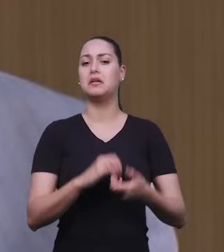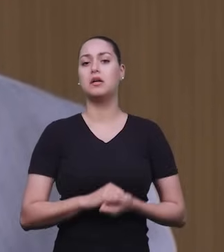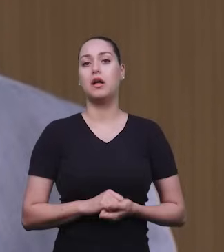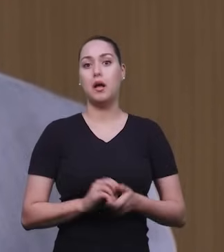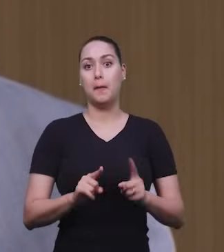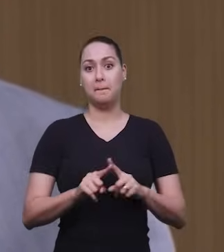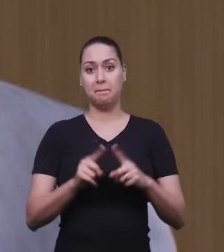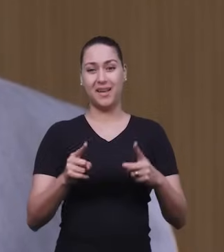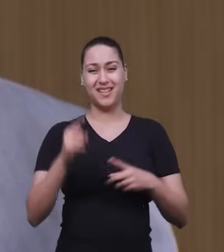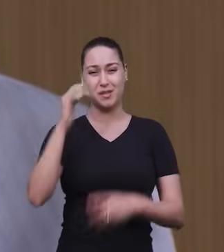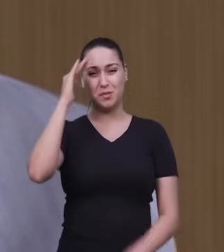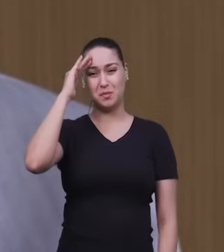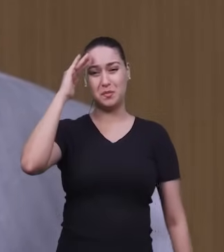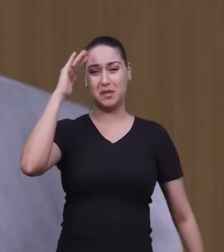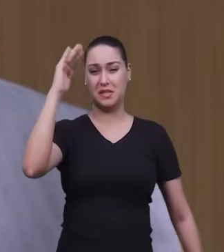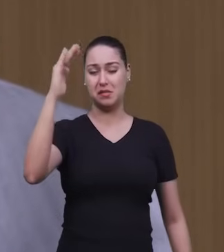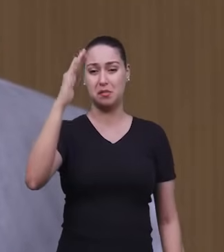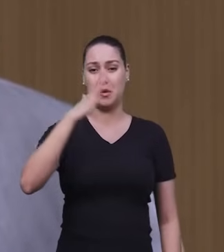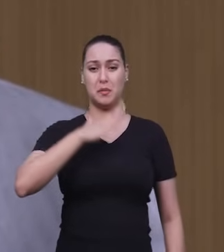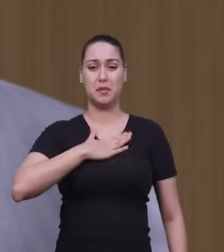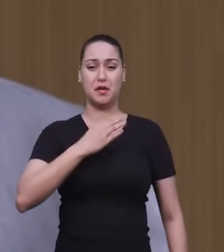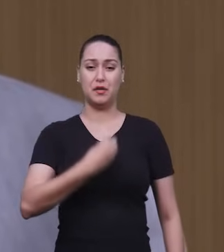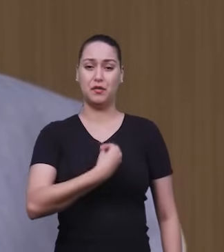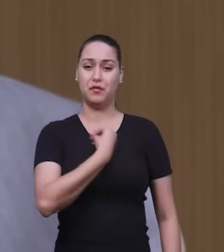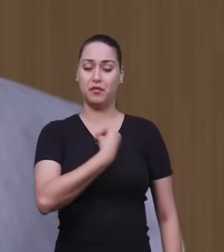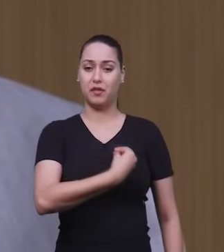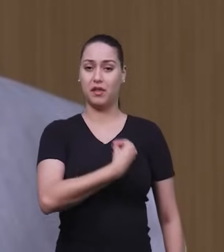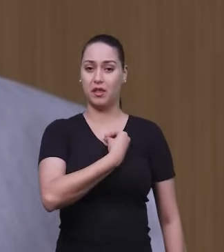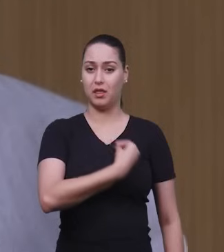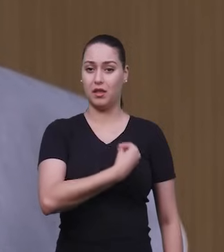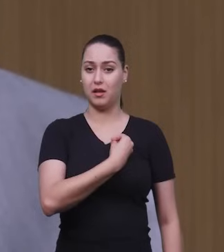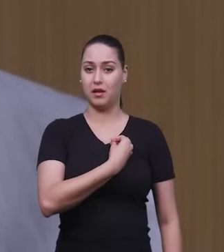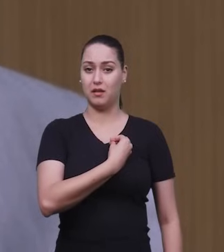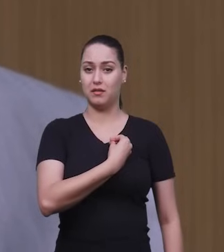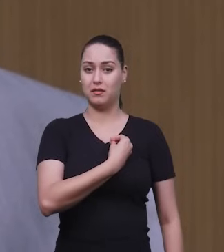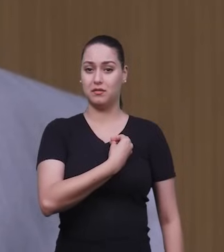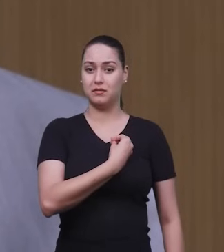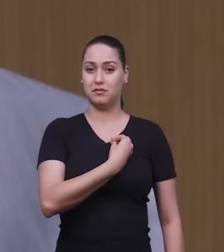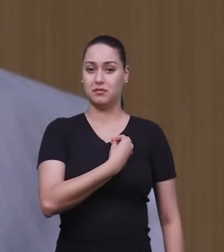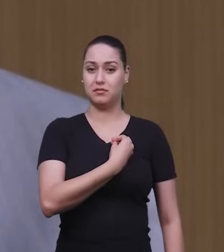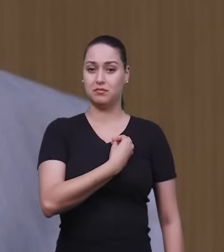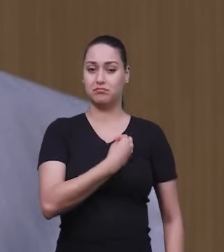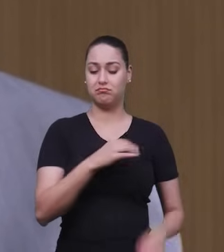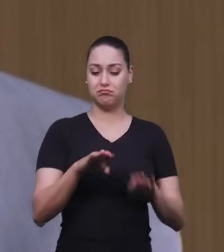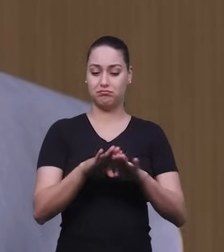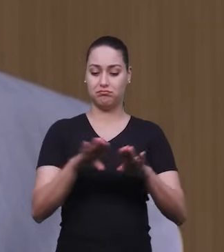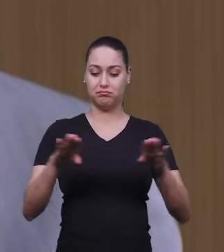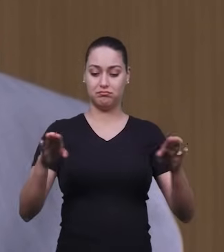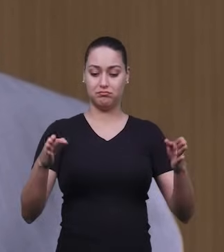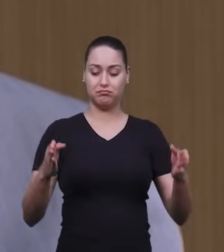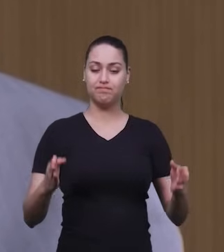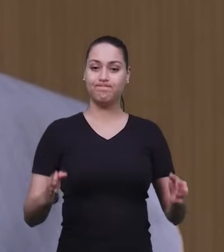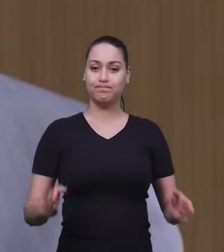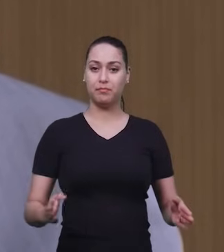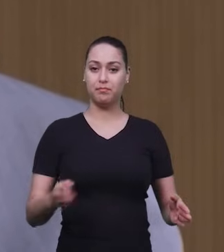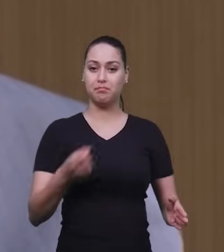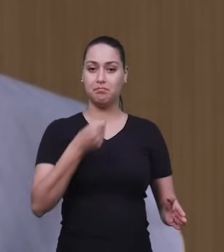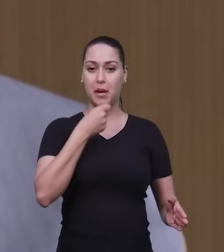maior nobreza da minha vida foi estar num púlpito dessa igreja.